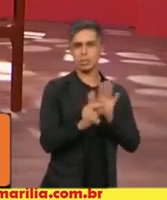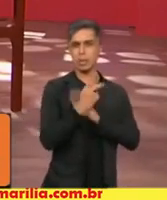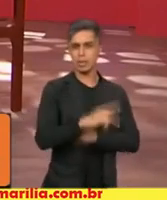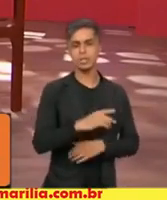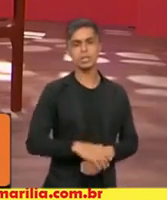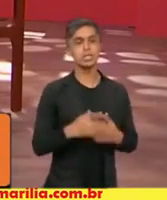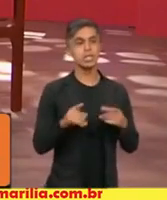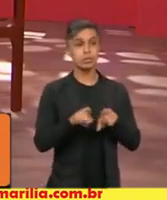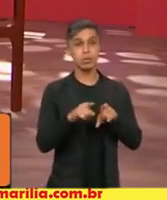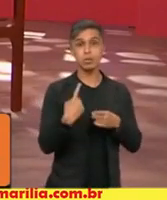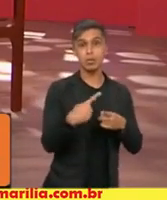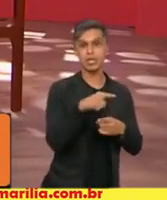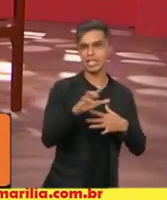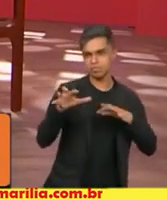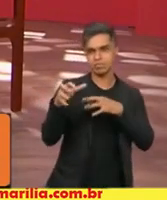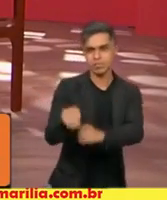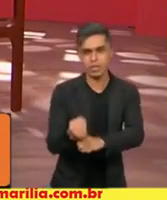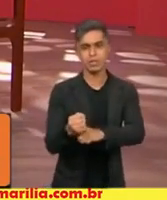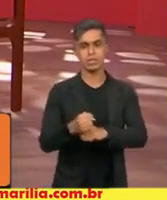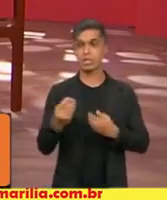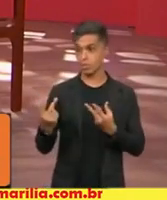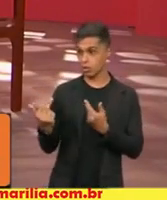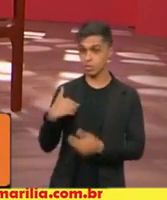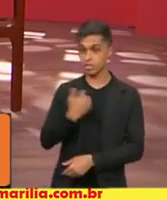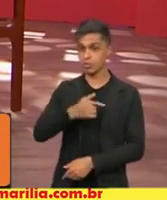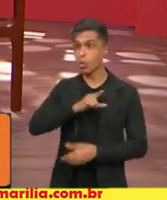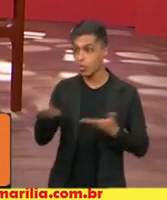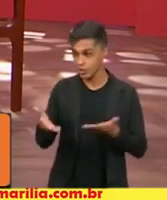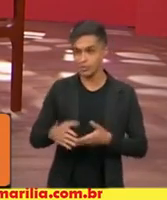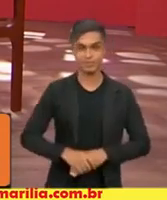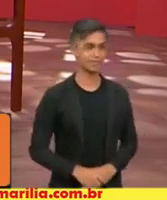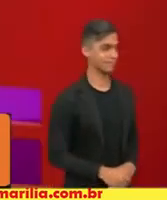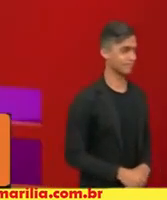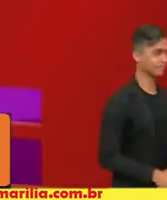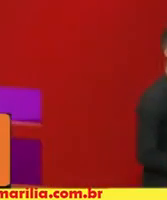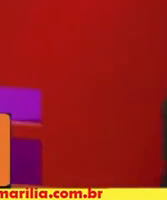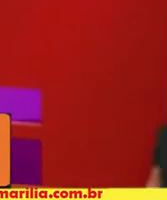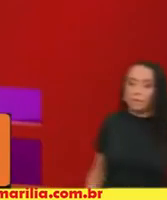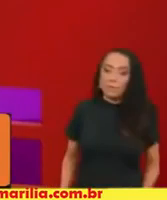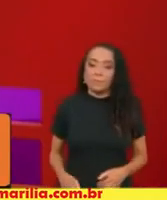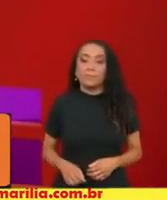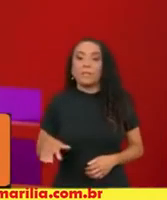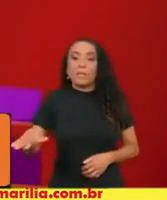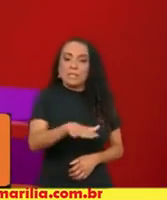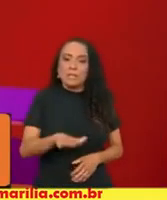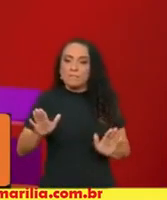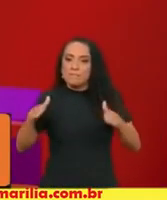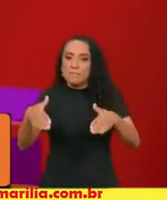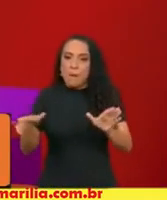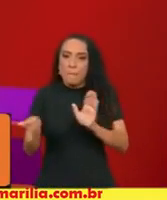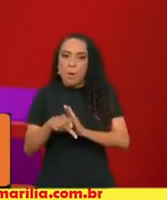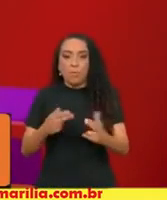da tomada de posição política, né? Como temos hoje uma medida também. Exato, sem dúvida alguma. Esse setor, especificamente das